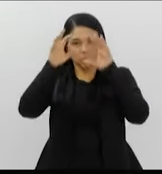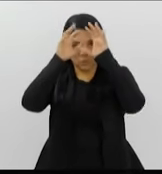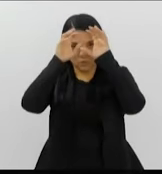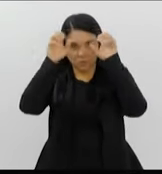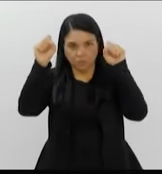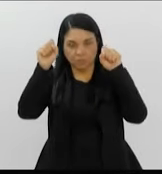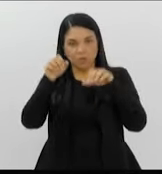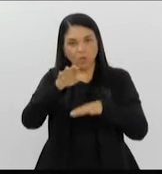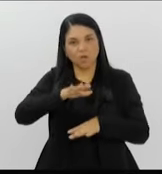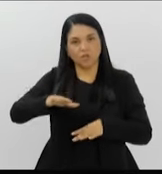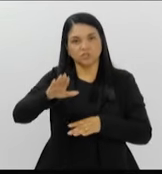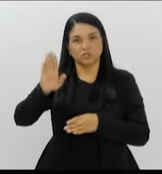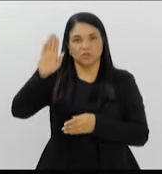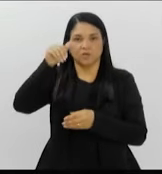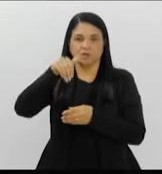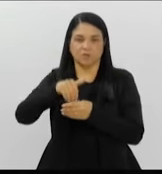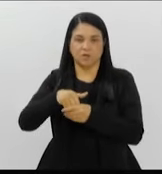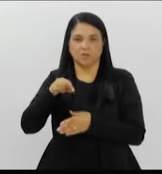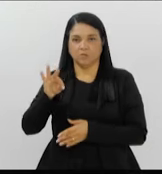Regional Eleitoral.